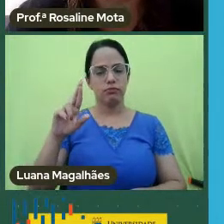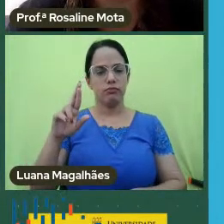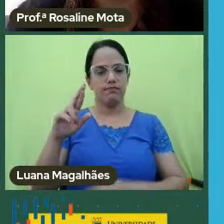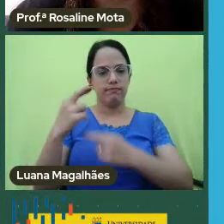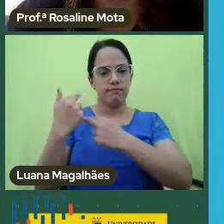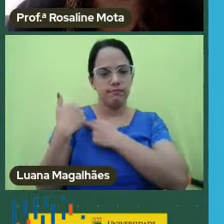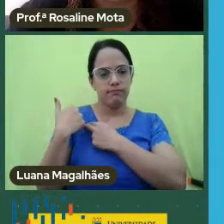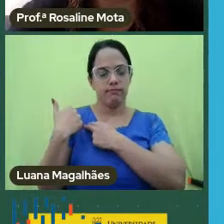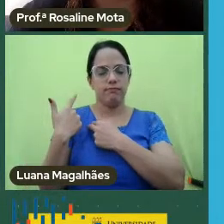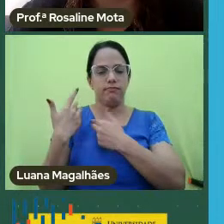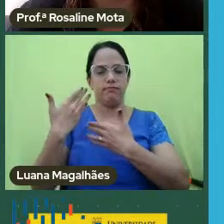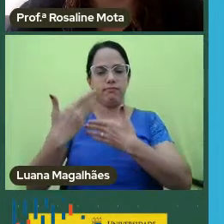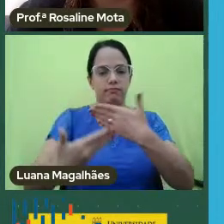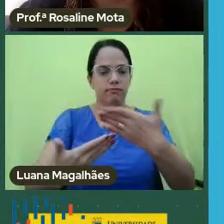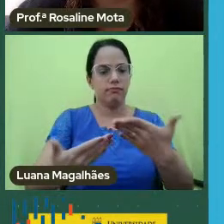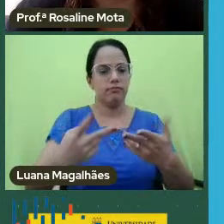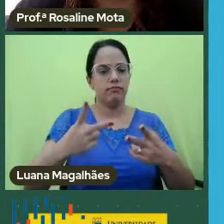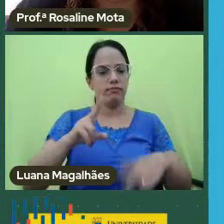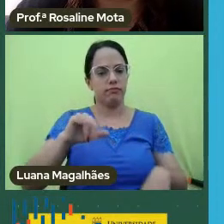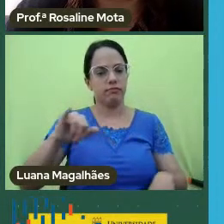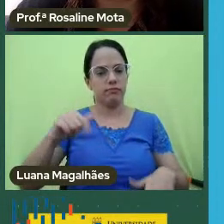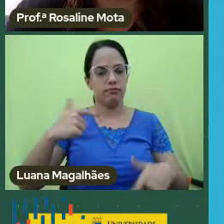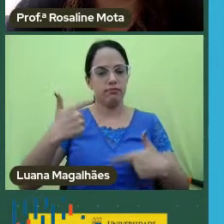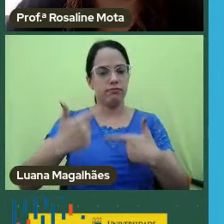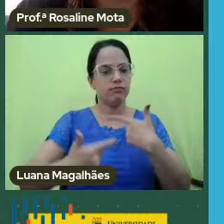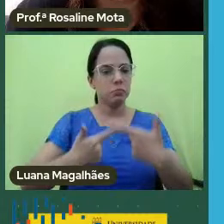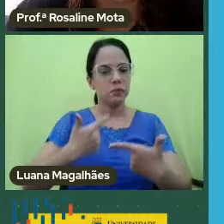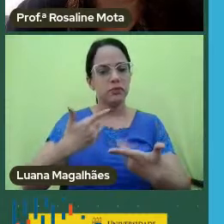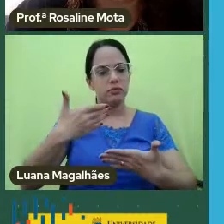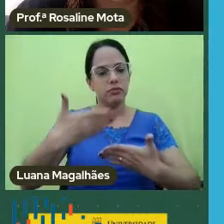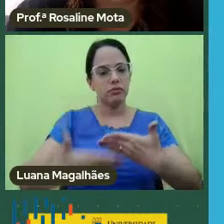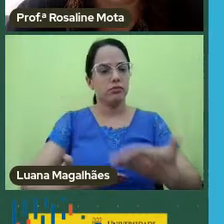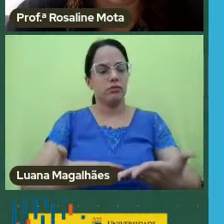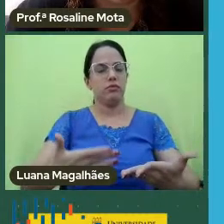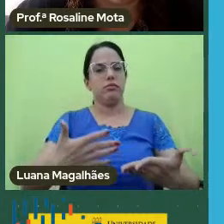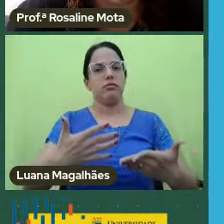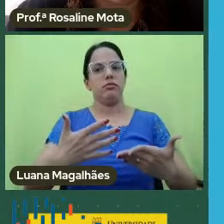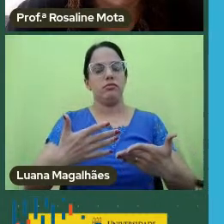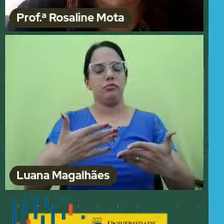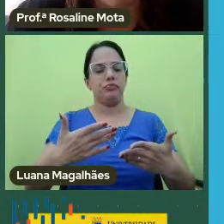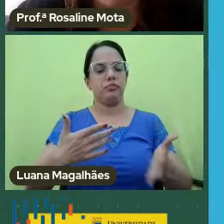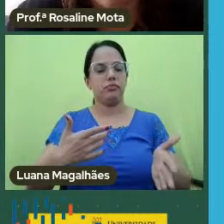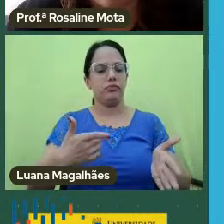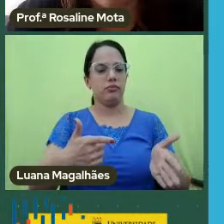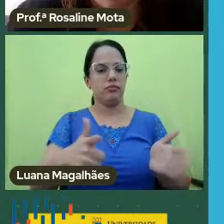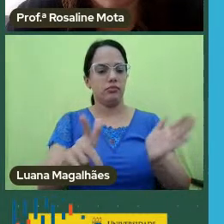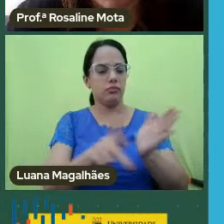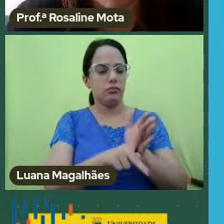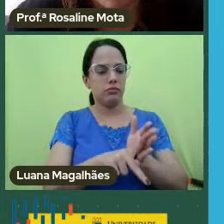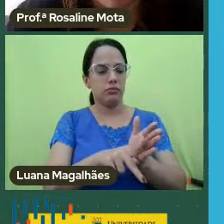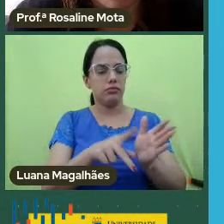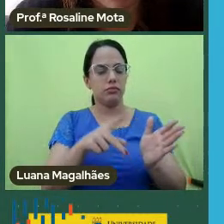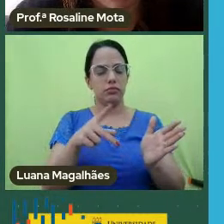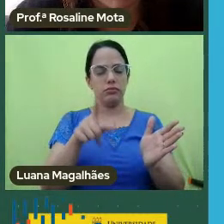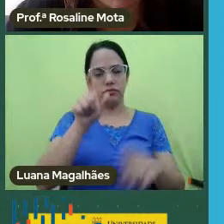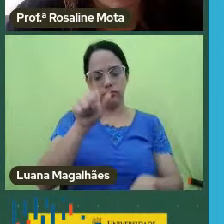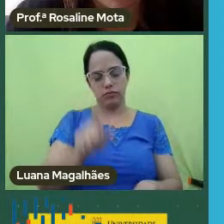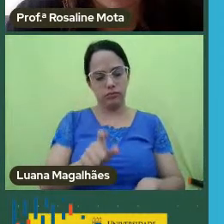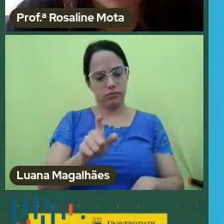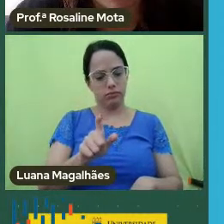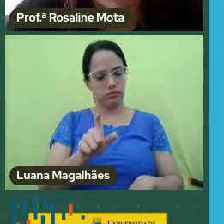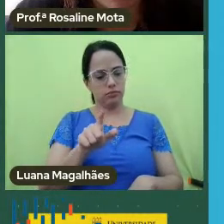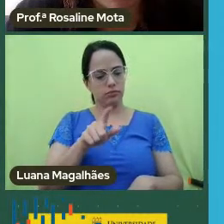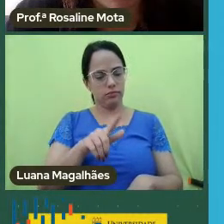gigantesca, porque ele vai trabalhar com o prontuário do paciente. E o prontuário do paciente, na verdade,